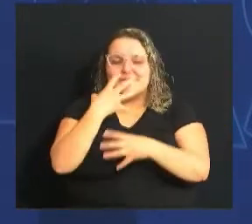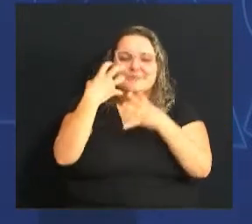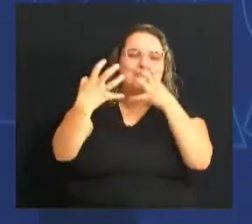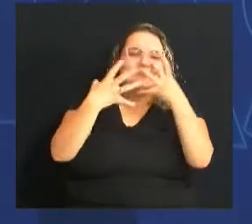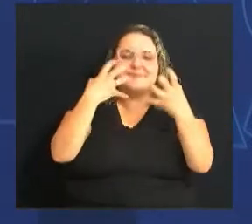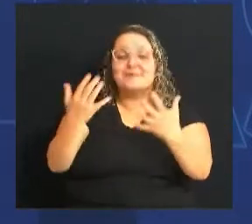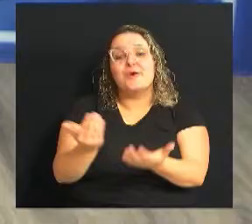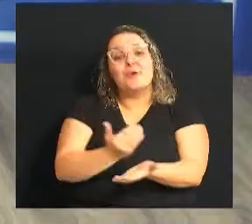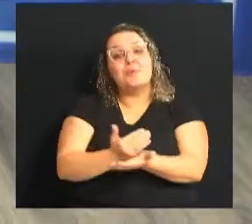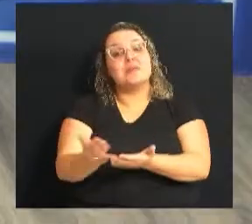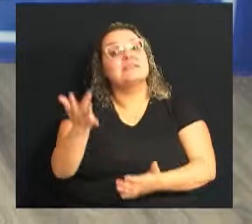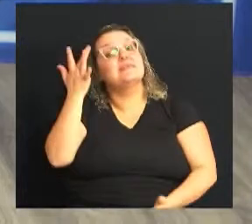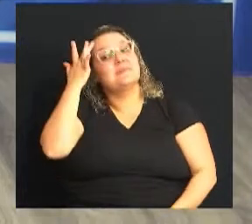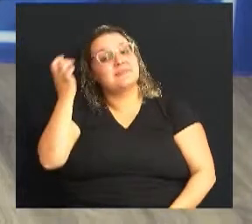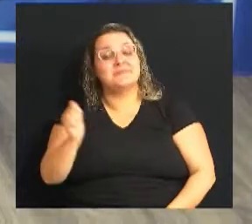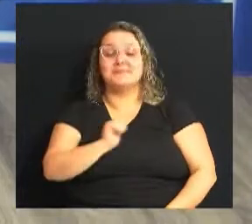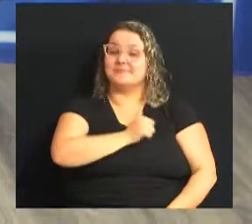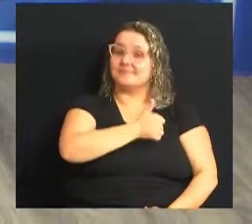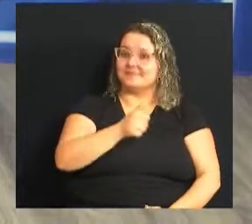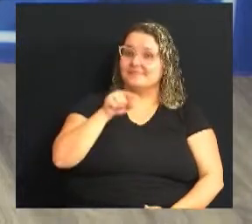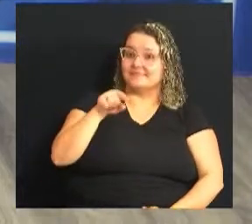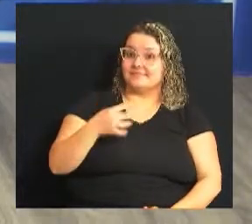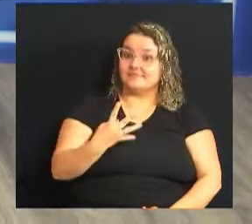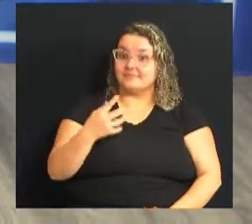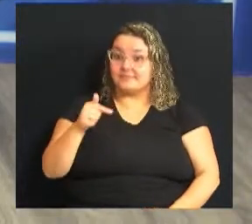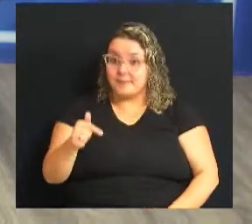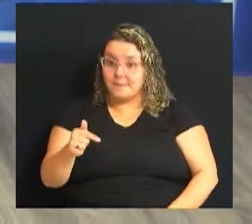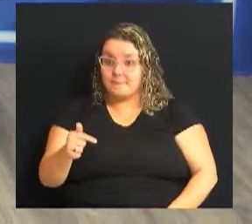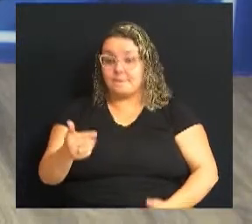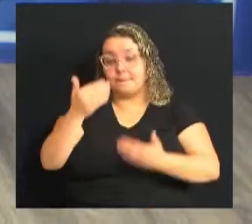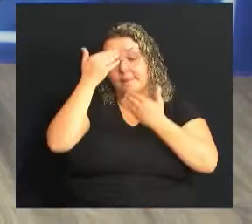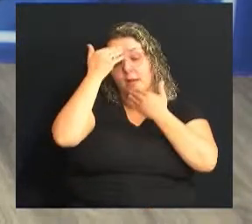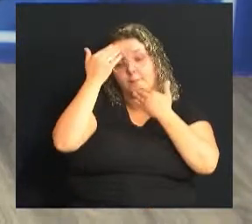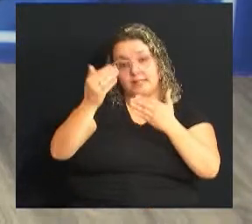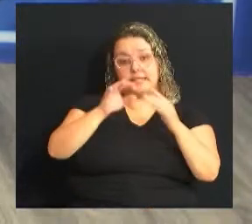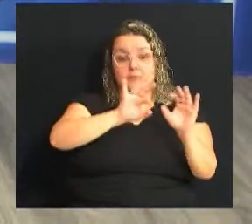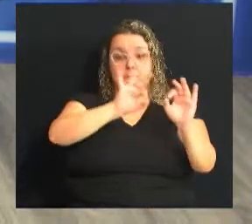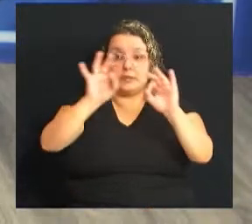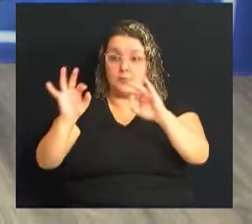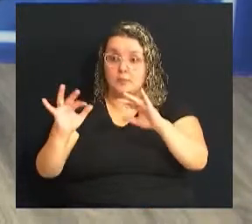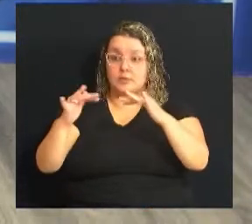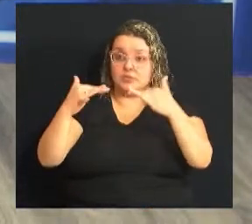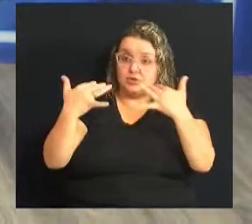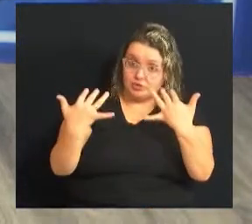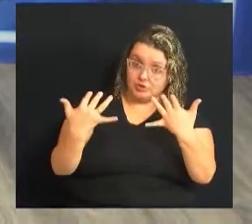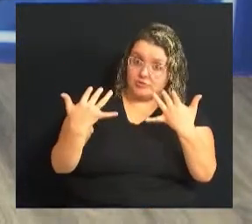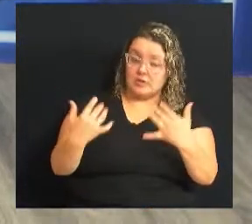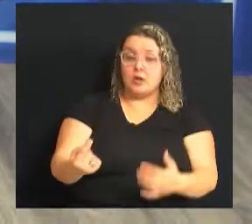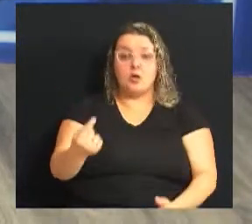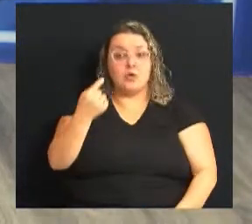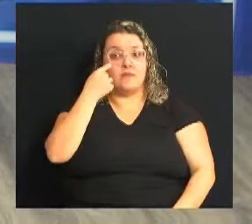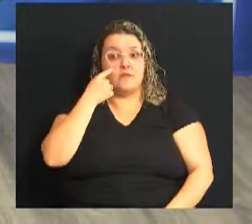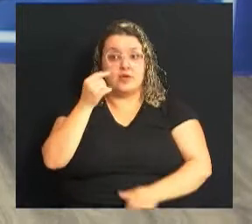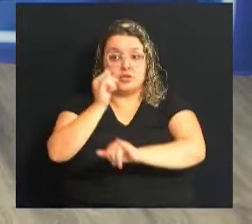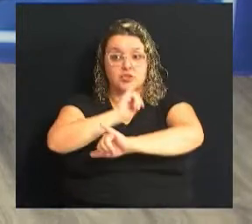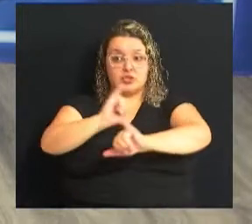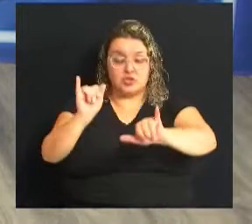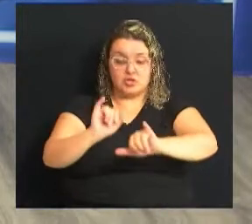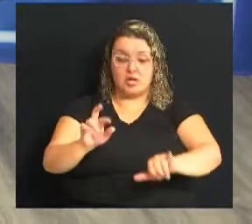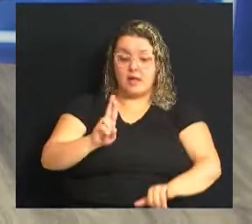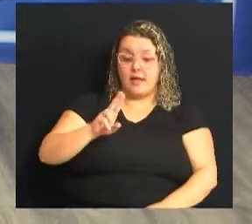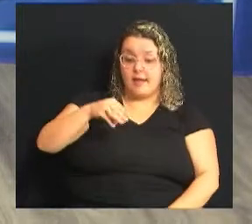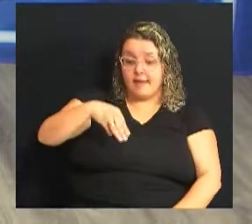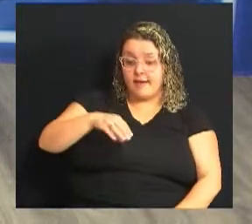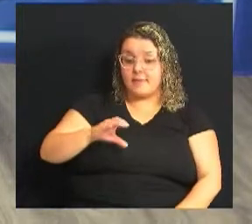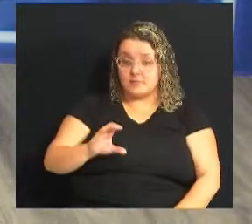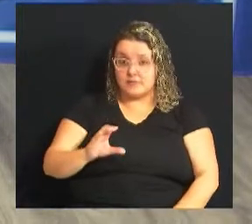amanhã. 11 horas mais 47 minutos. Muito obrigado pela sua companhia, pela sua audiência. Olha só, notícias da metrópole de Campinas. E a